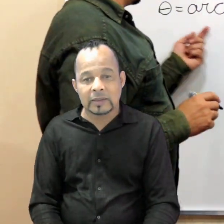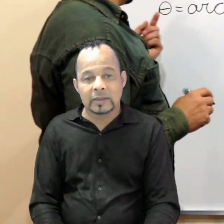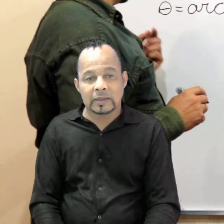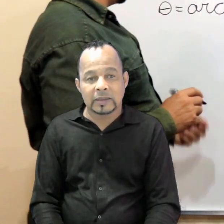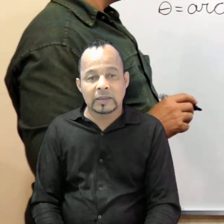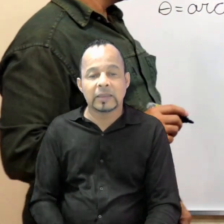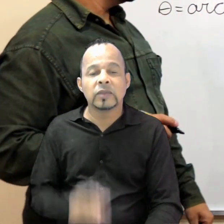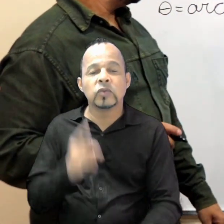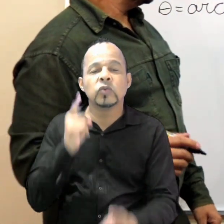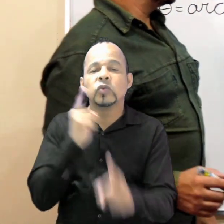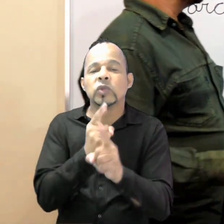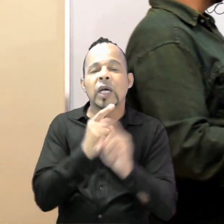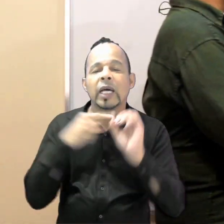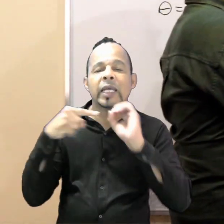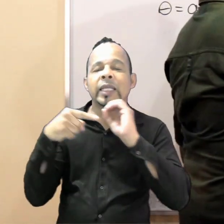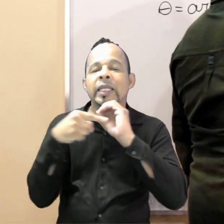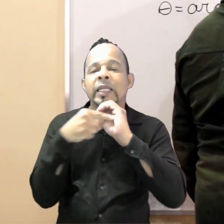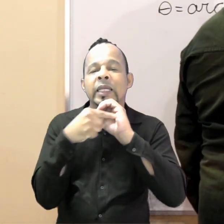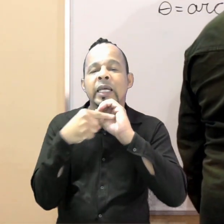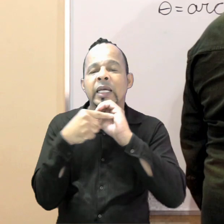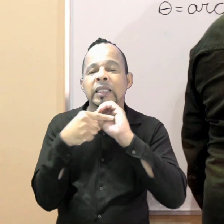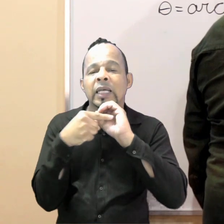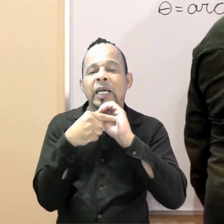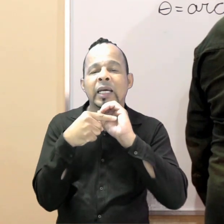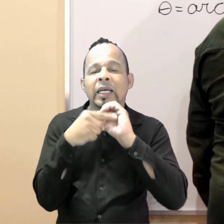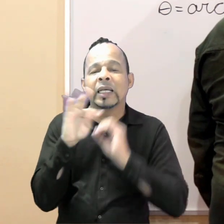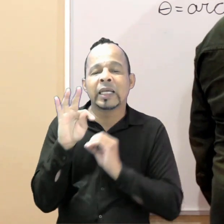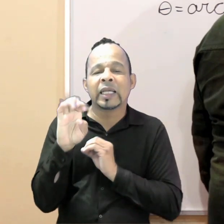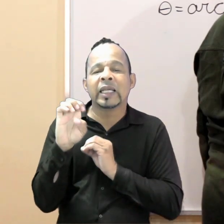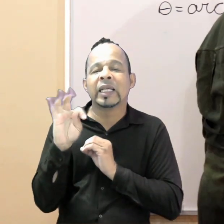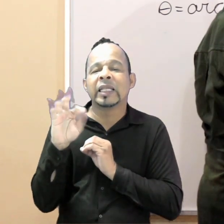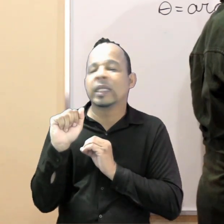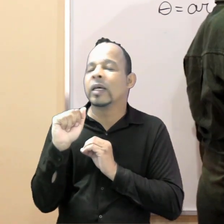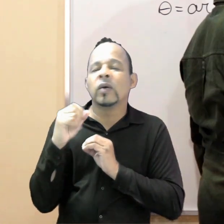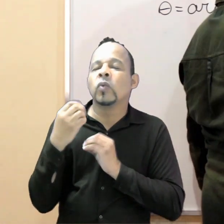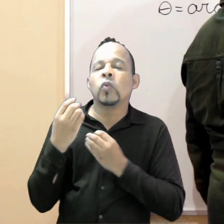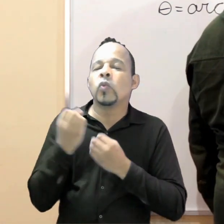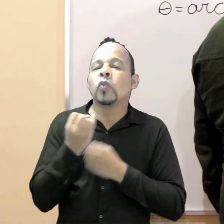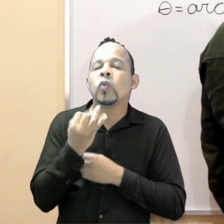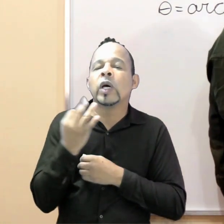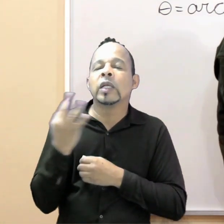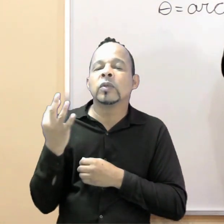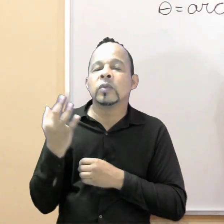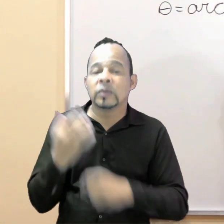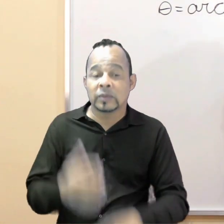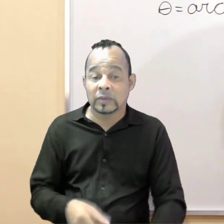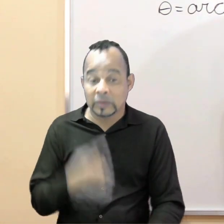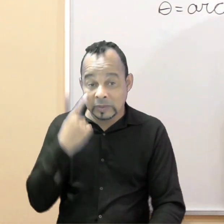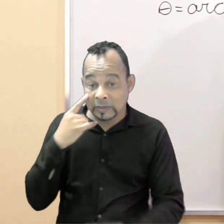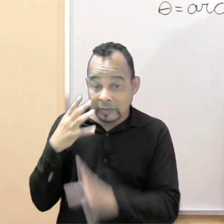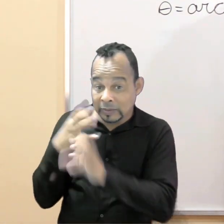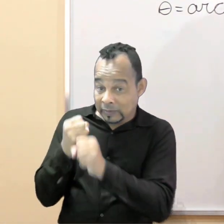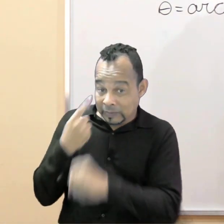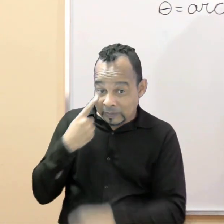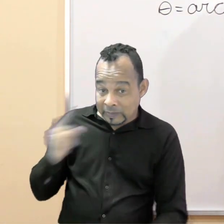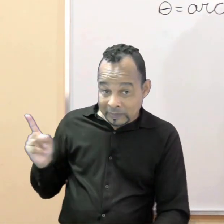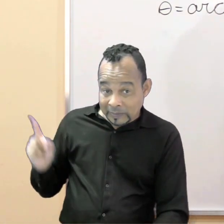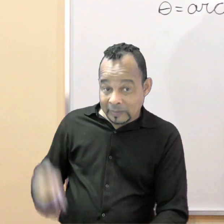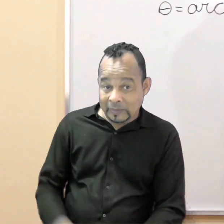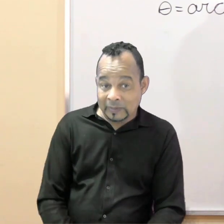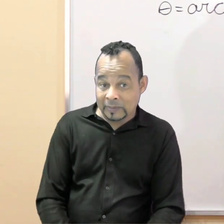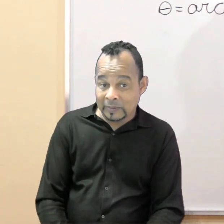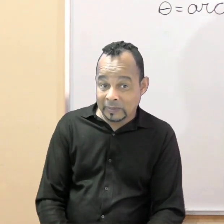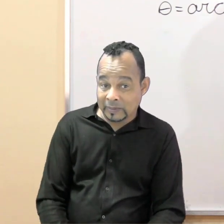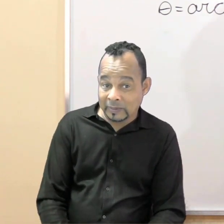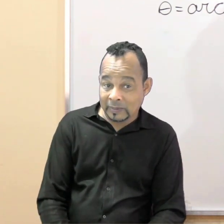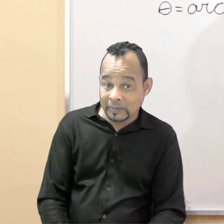ali, né? Posso encontrar, então, quanto vale o θ. Vamos lá? O meu θ é arco cosseno